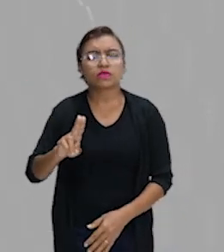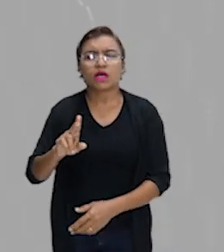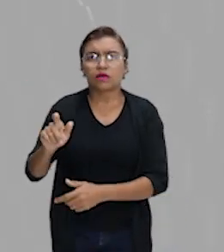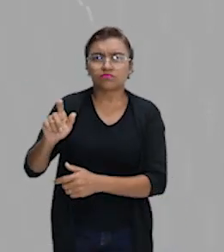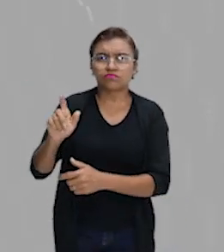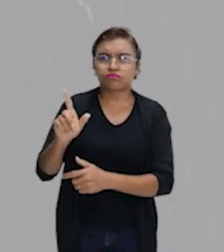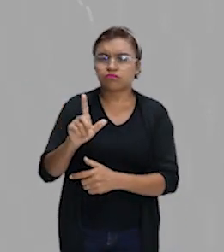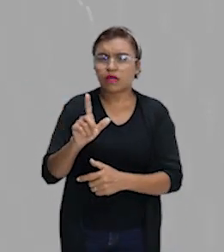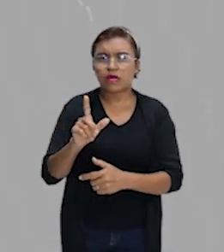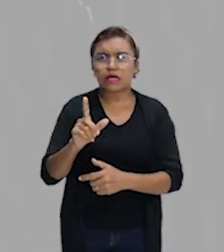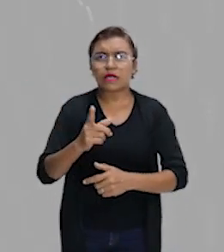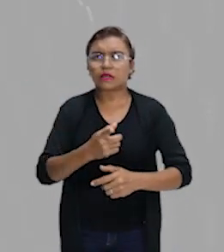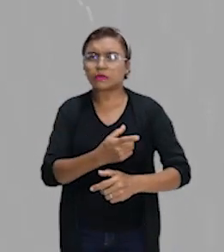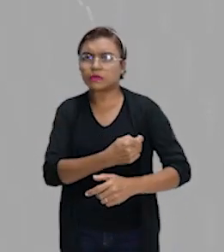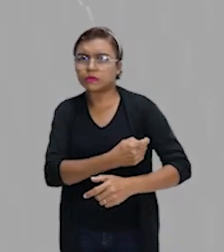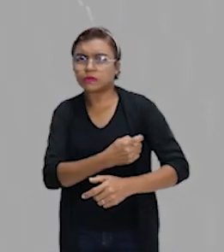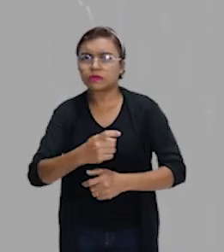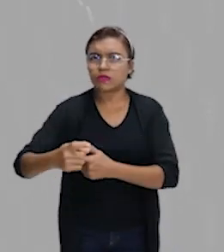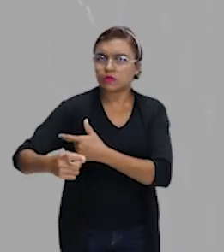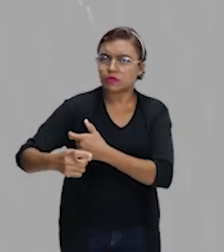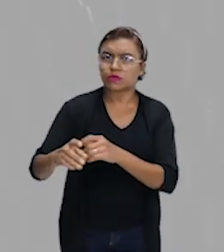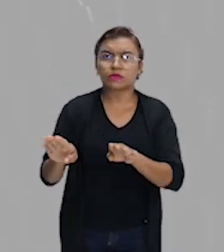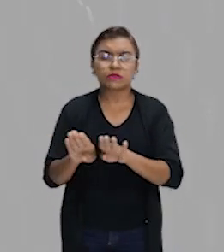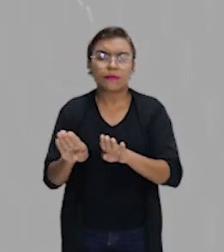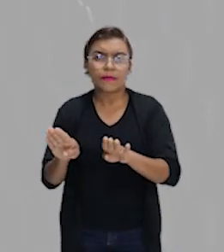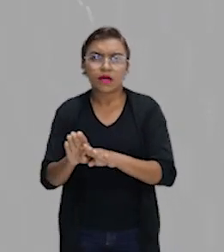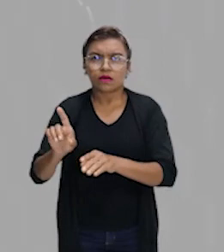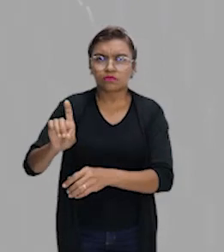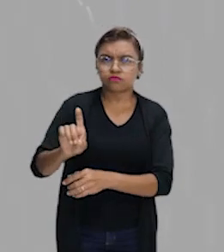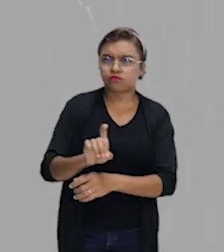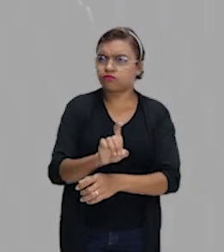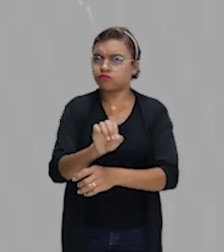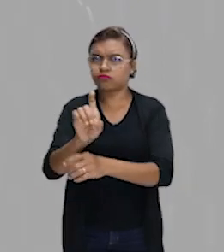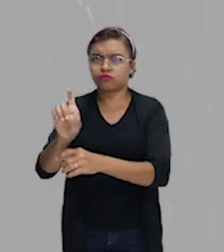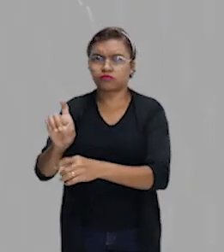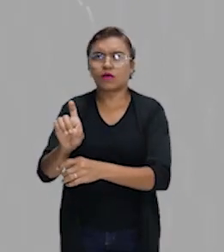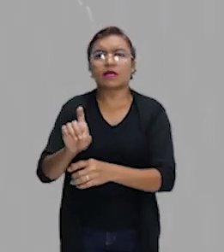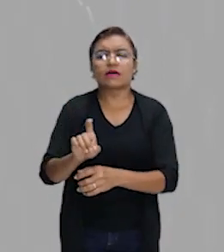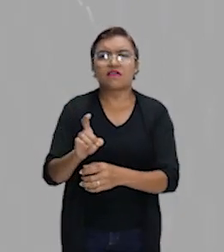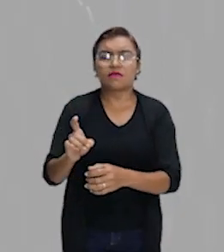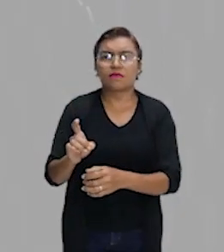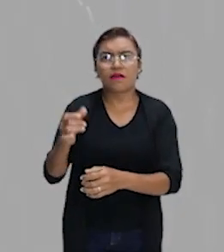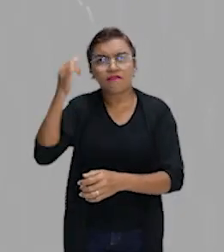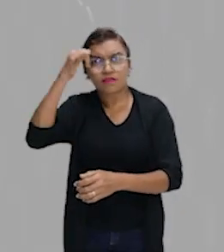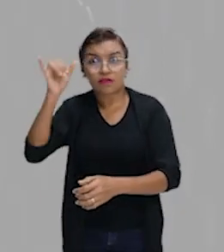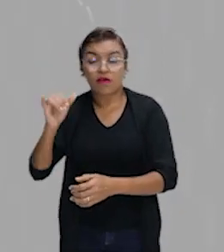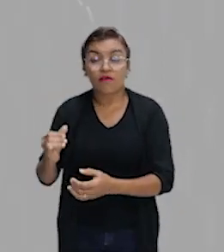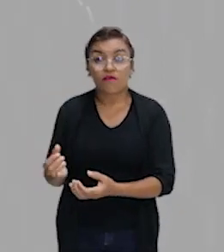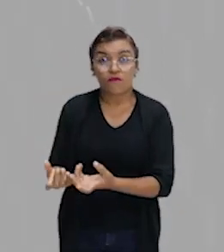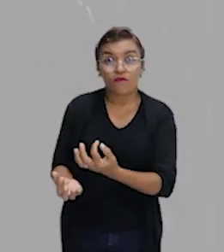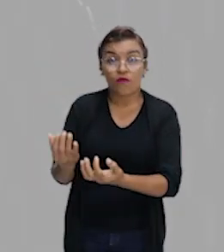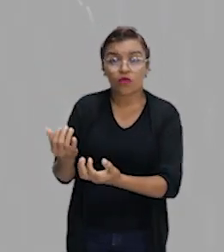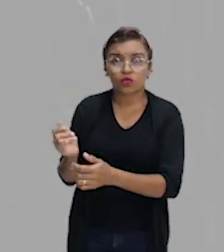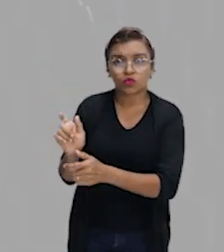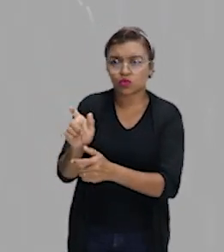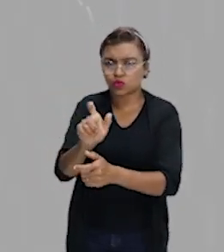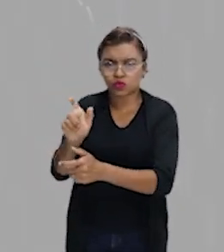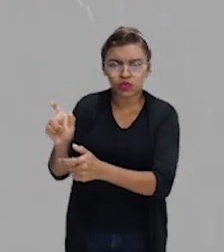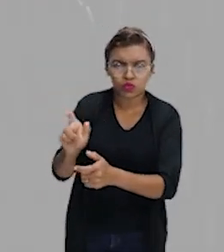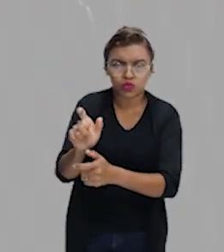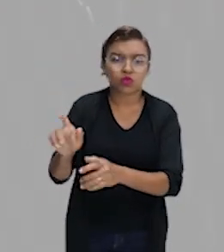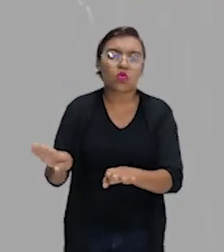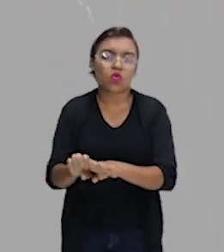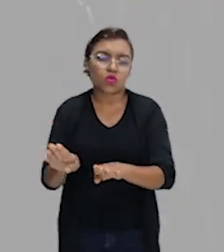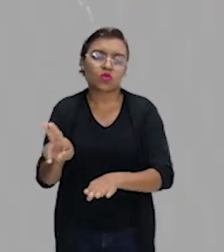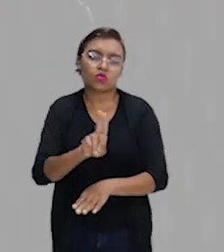sua decomposição, há a formação de gases, né? A formação de gases. E aí o crescimento da massa